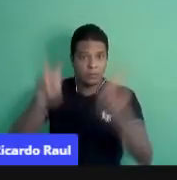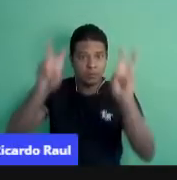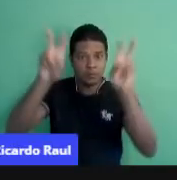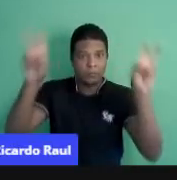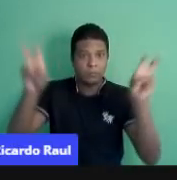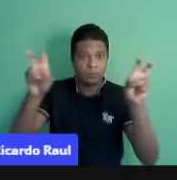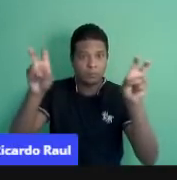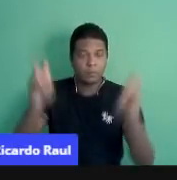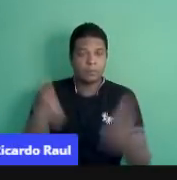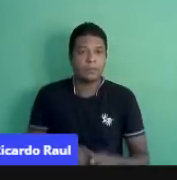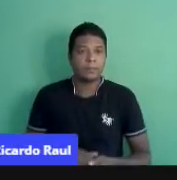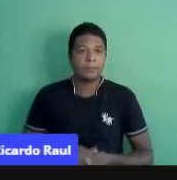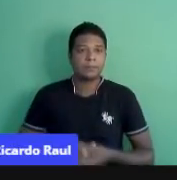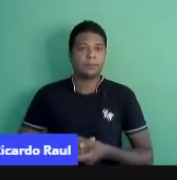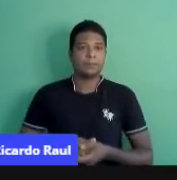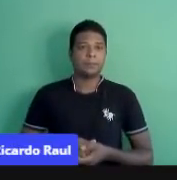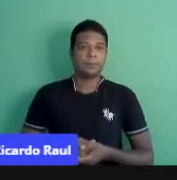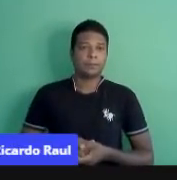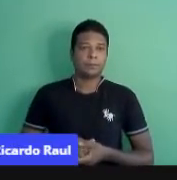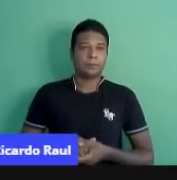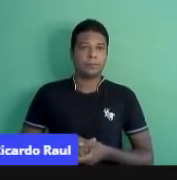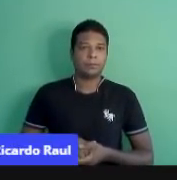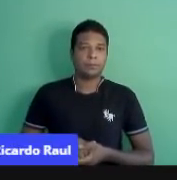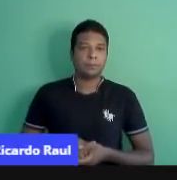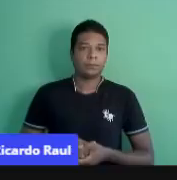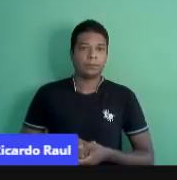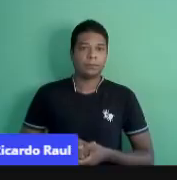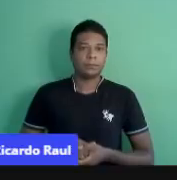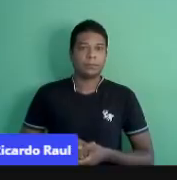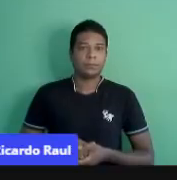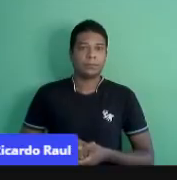O próximo, por favor.